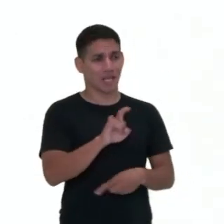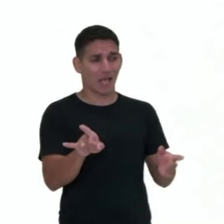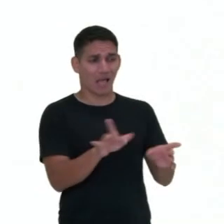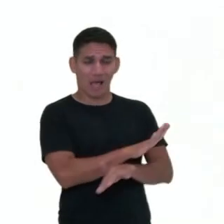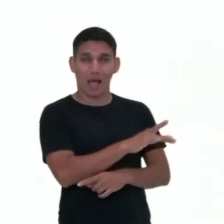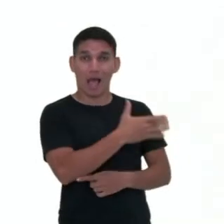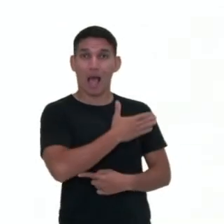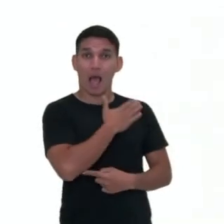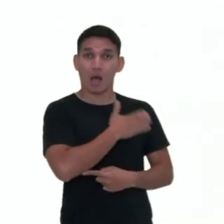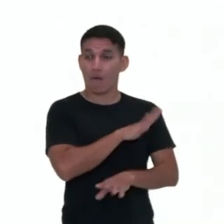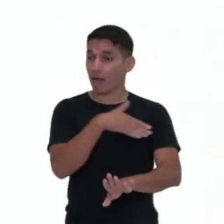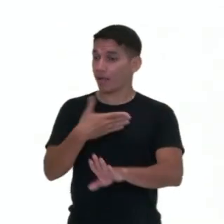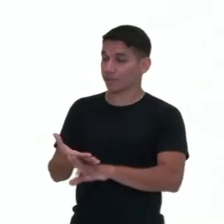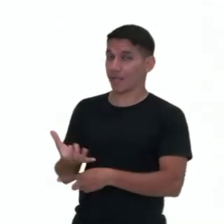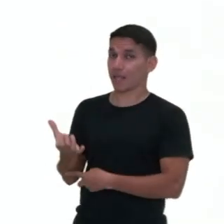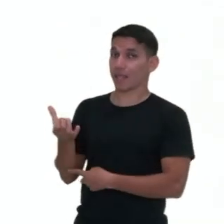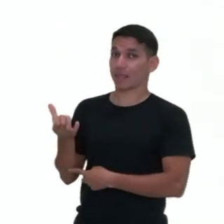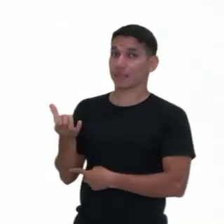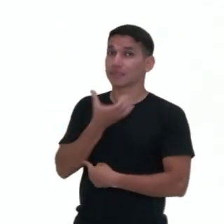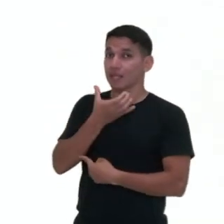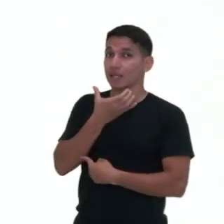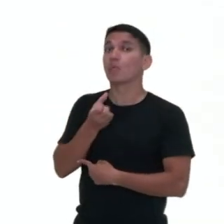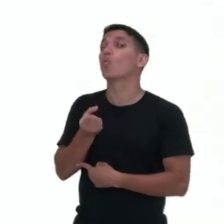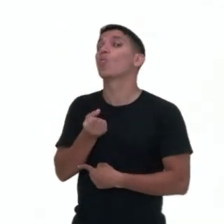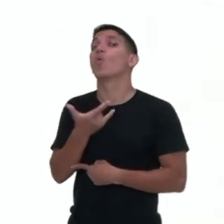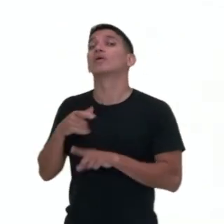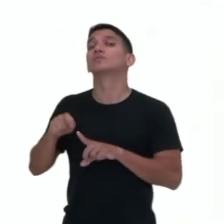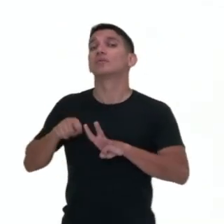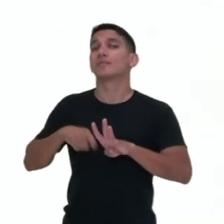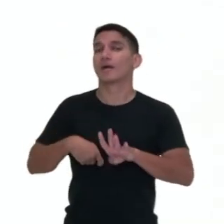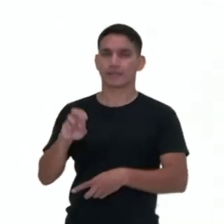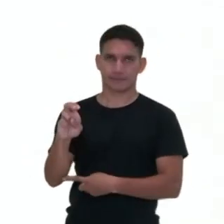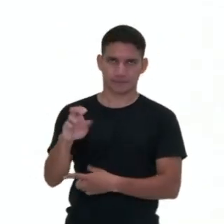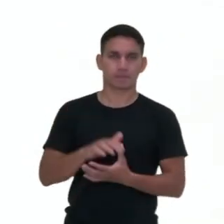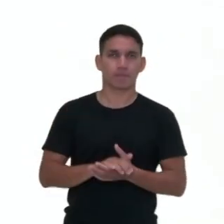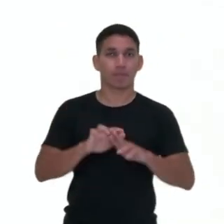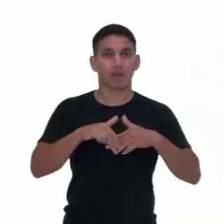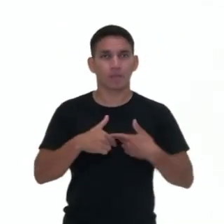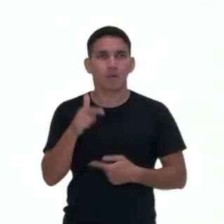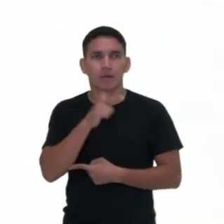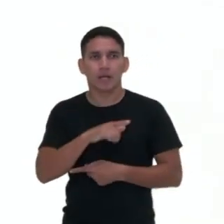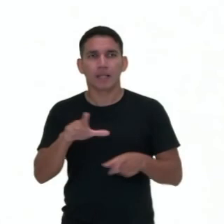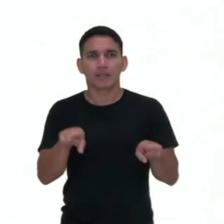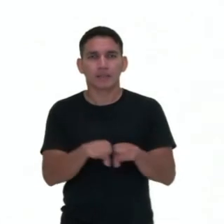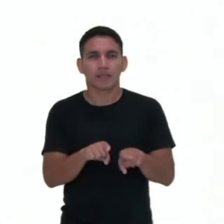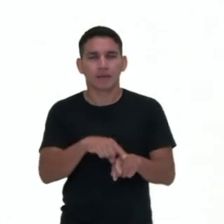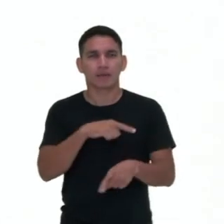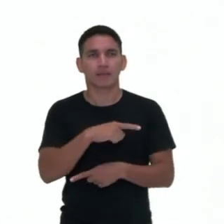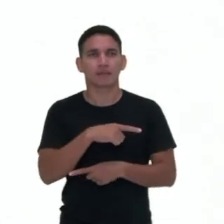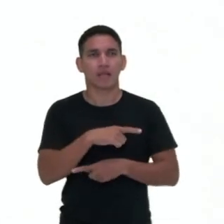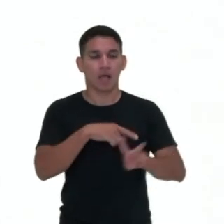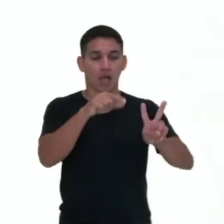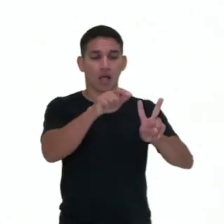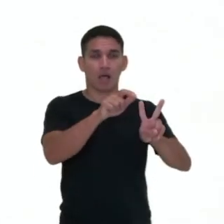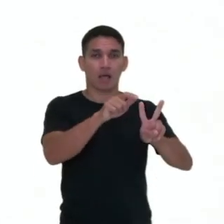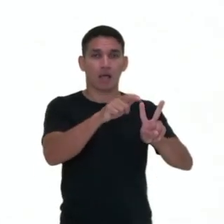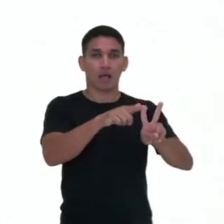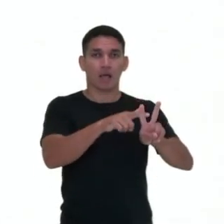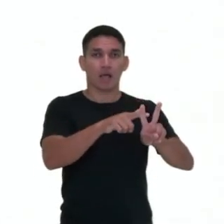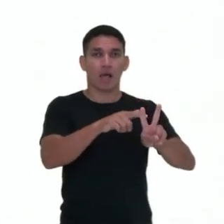são quantos meses? São 5 meses. A produção em agosto foi quanto, pessoal? De rodas,